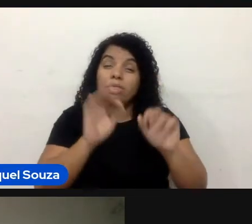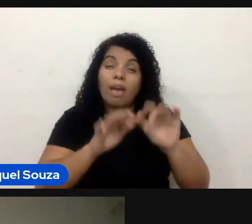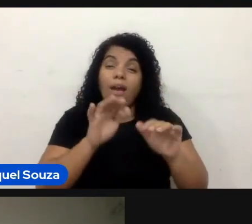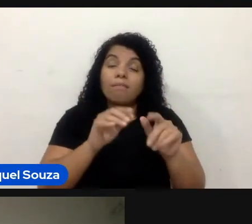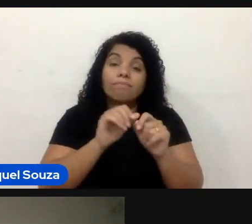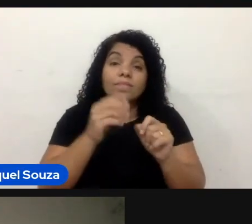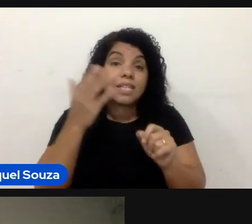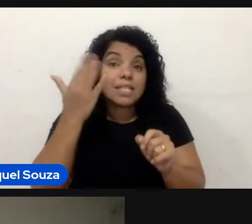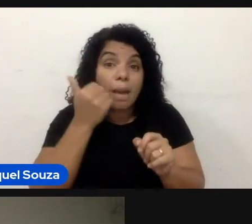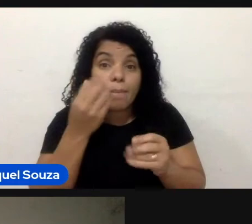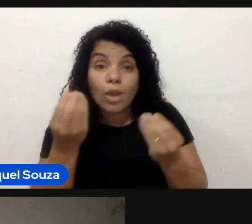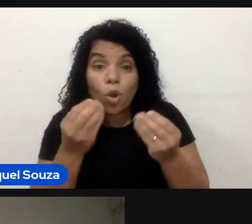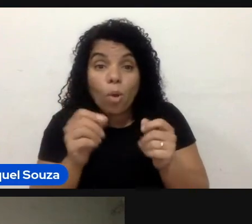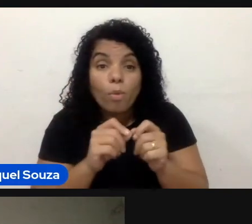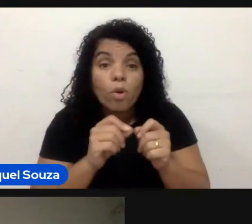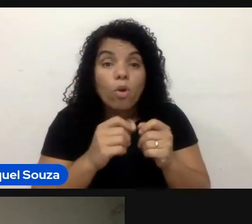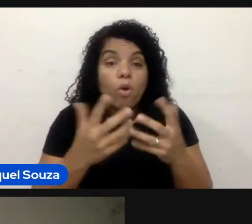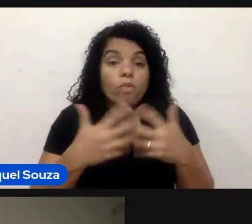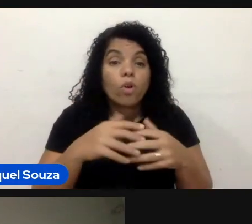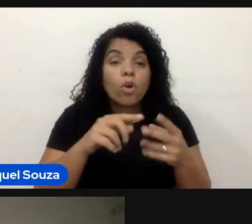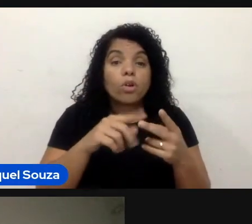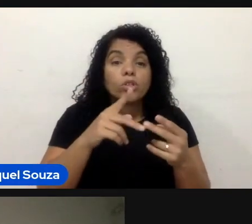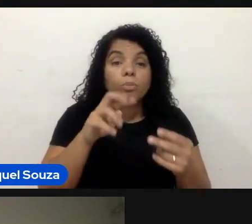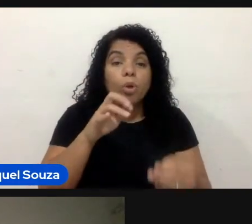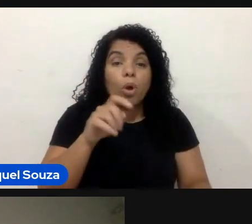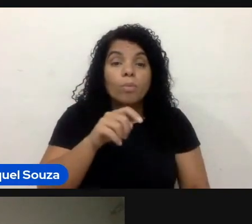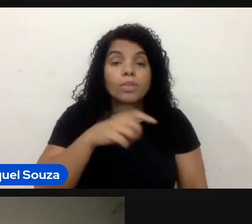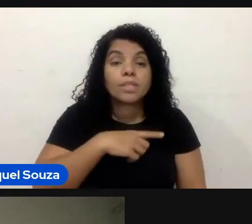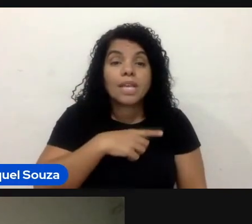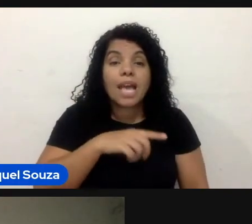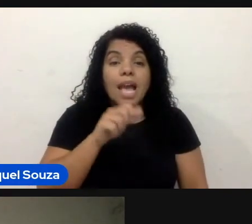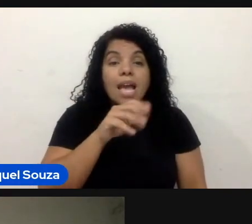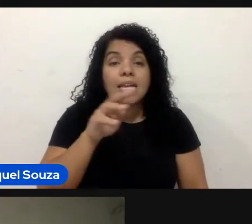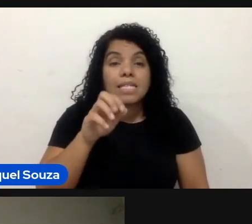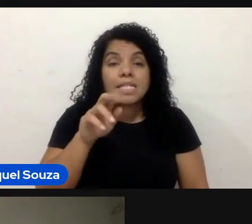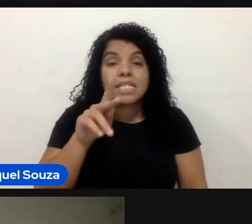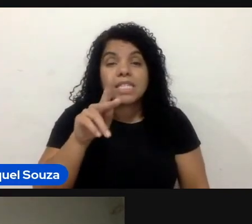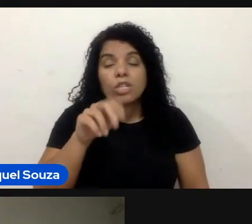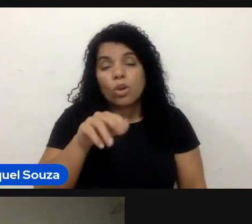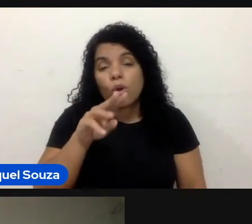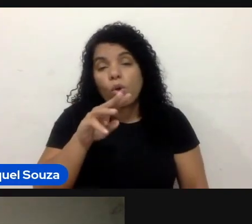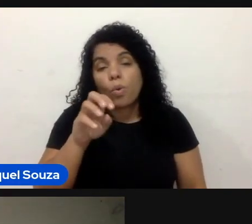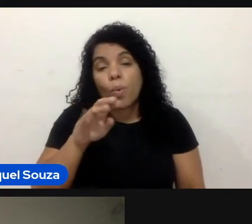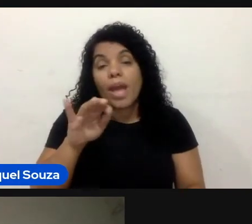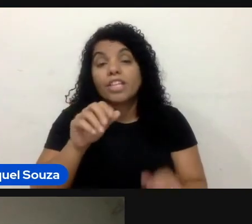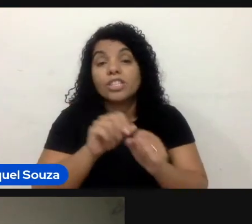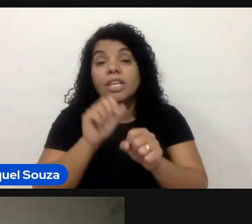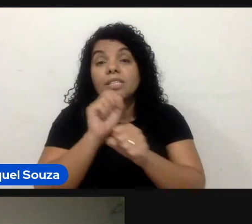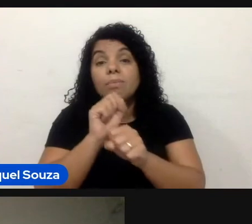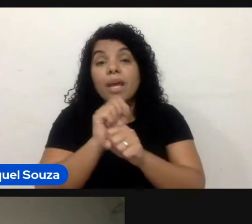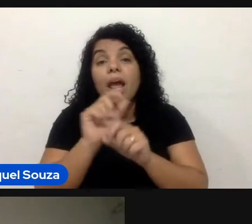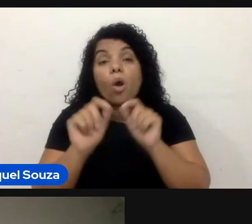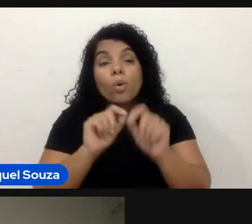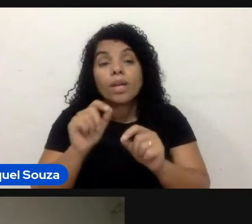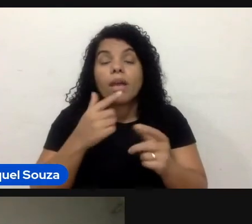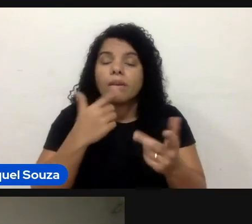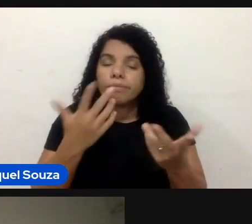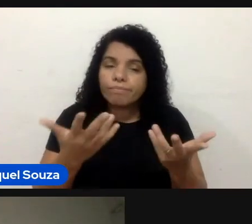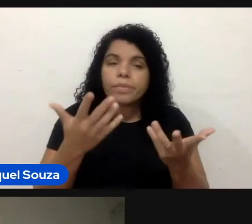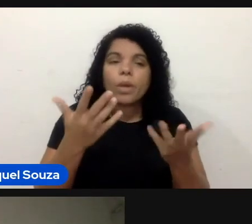funciona promises, como é que funciona async await, o que você tem que aguardar ou não. Então, é o que eu falei, a curva de aprendizado no início pode ser